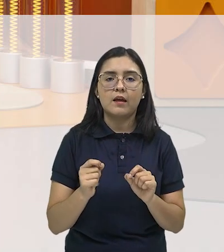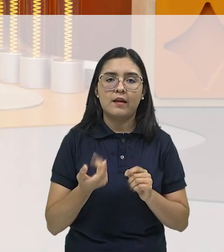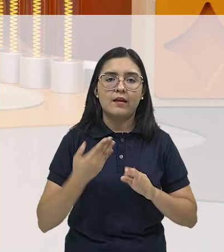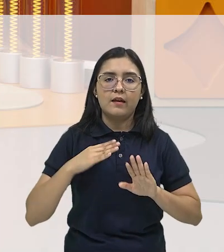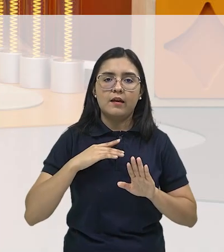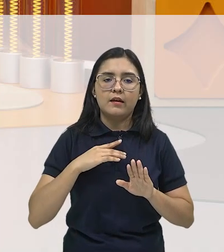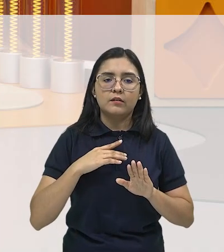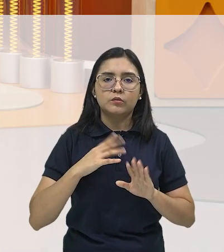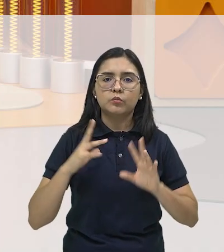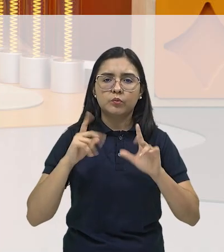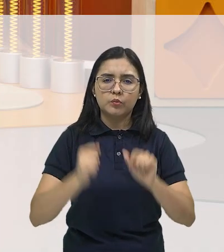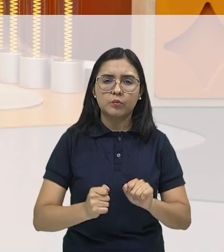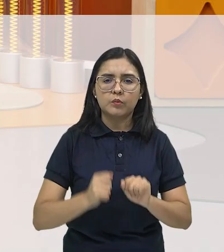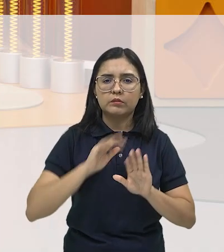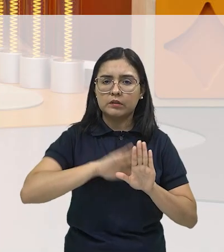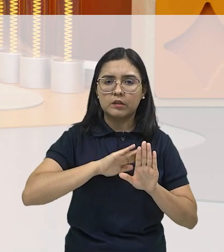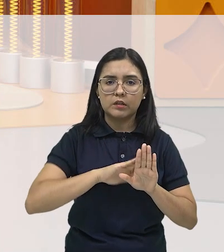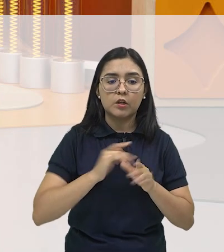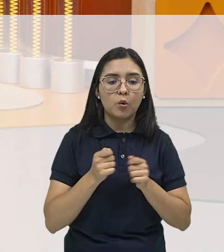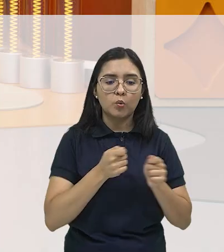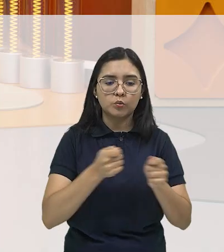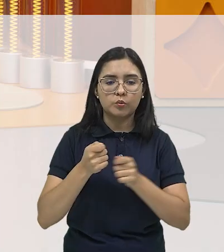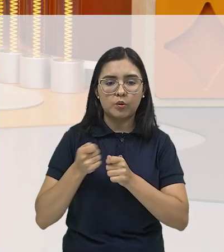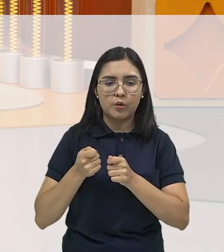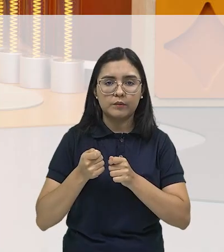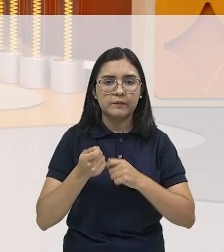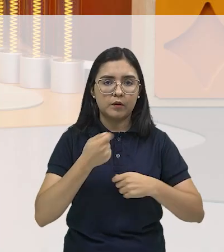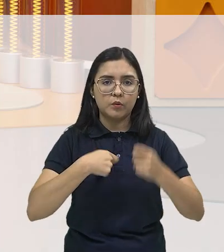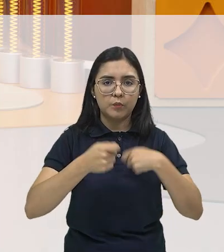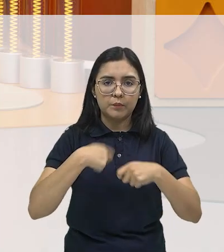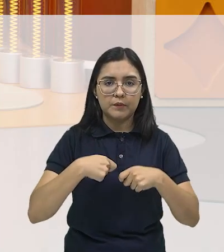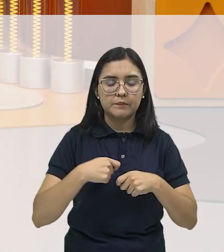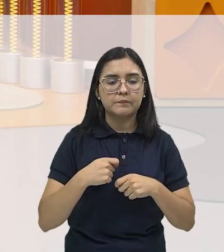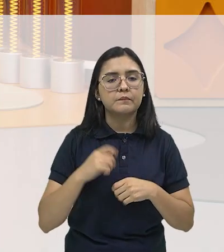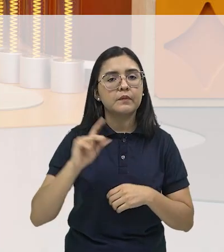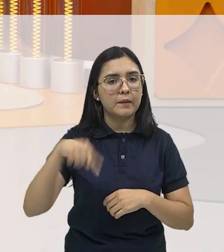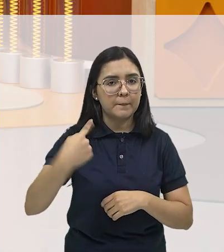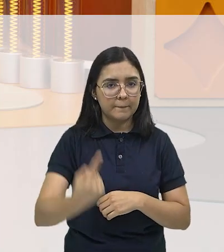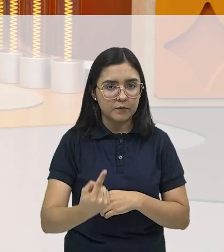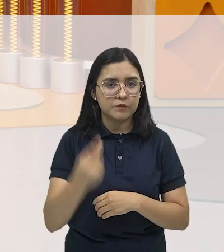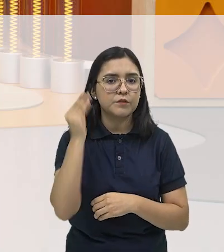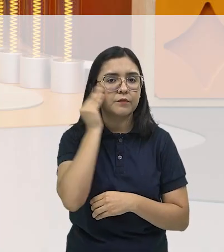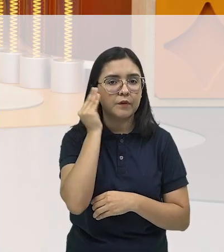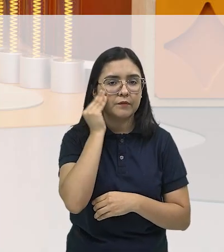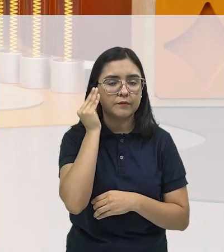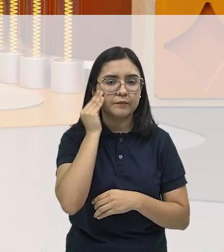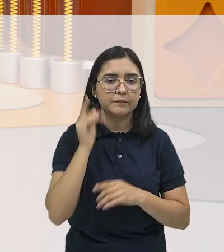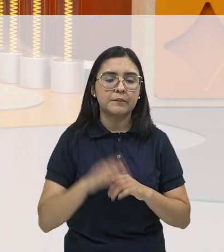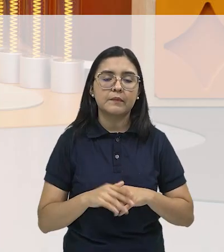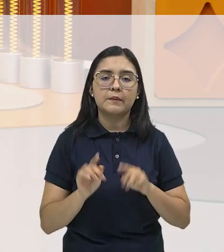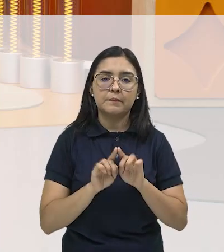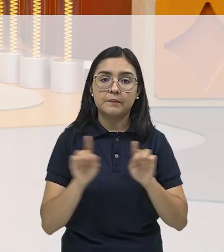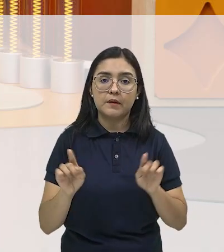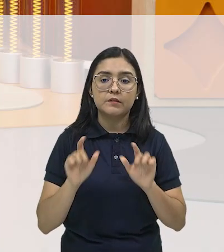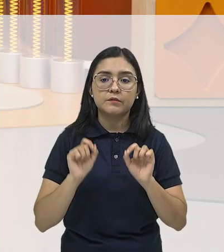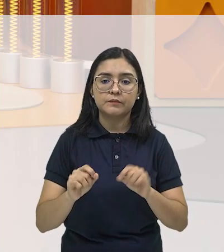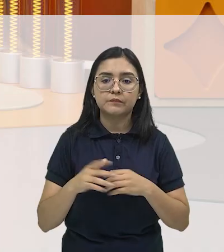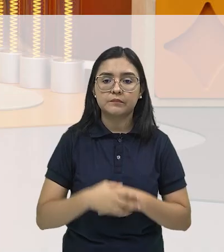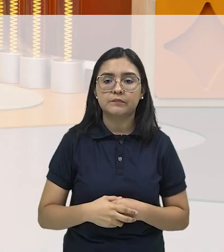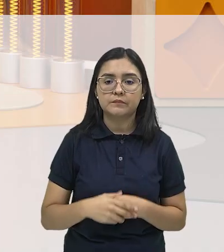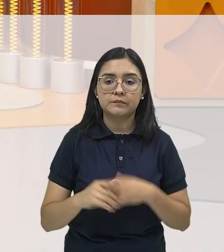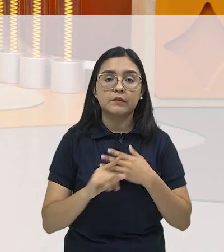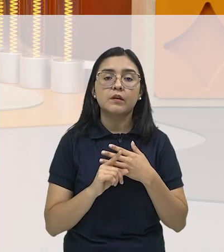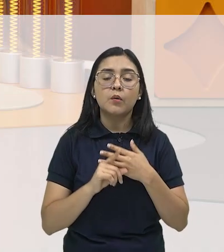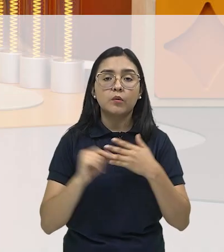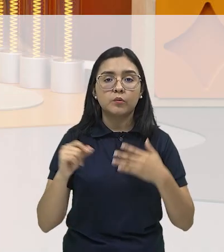controla toda a questão da economia, tá? Que a gente vai ver um pouco mais para frente, rapidamente a gente vai citar ele, mas já vou adiantar que é o